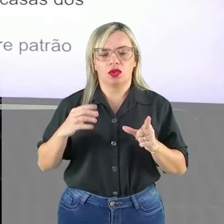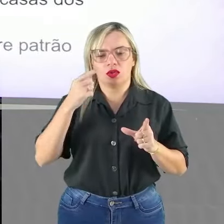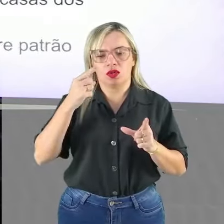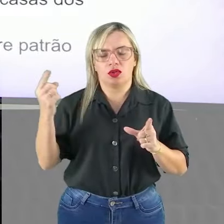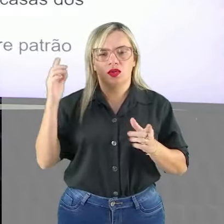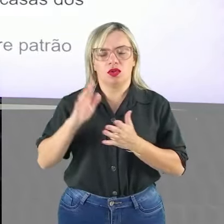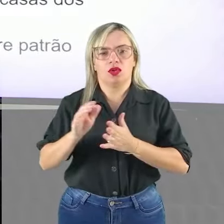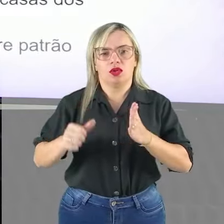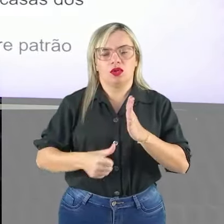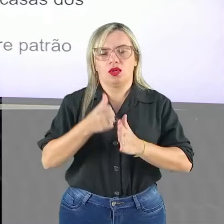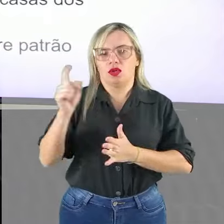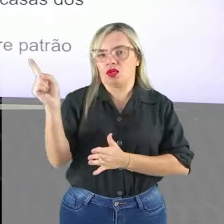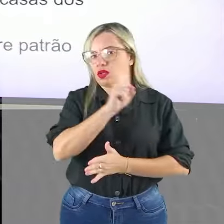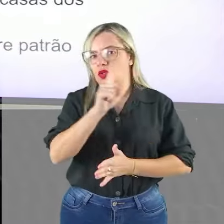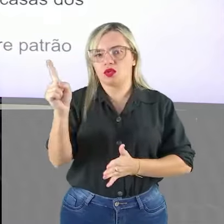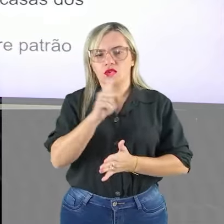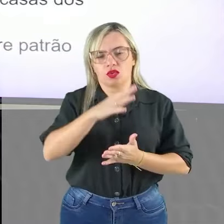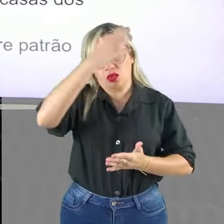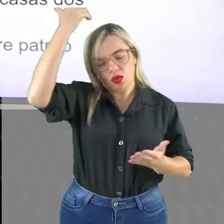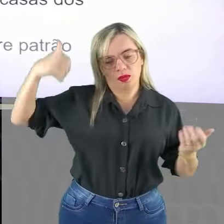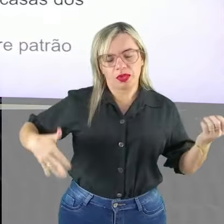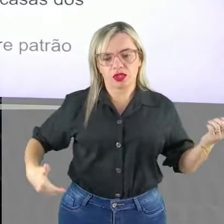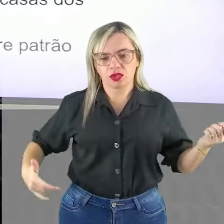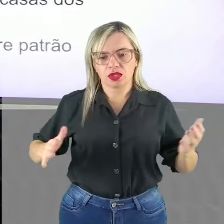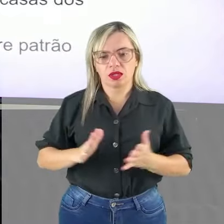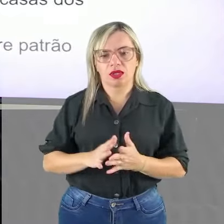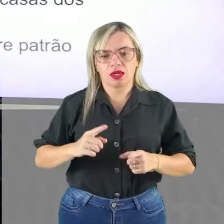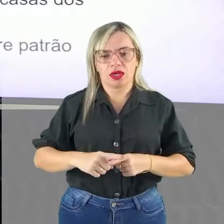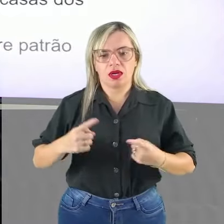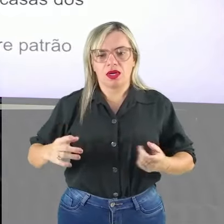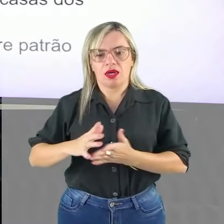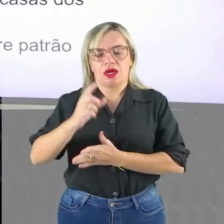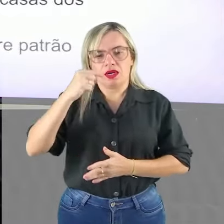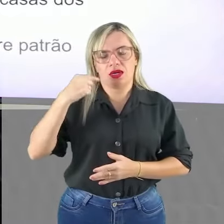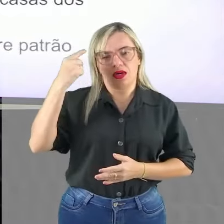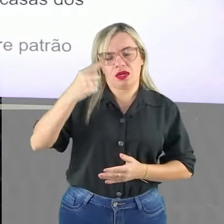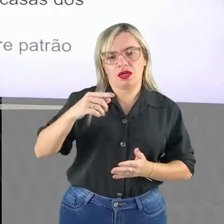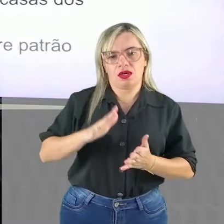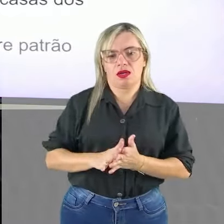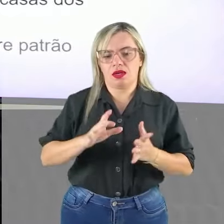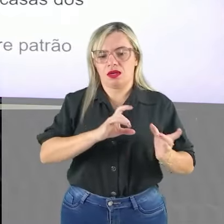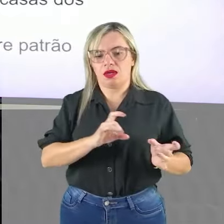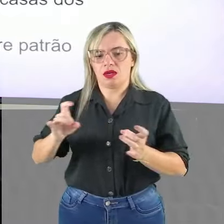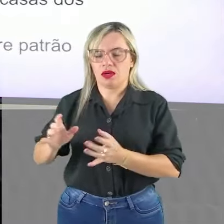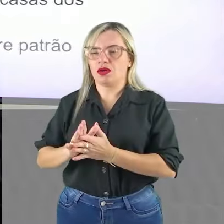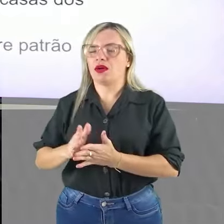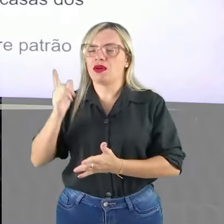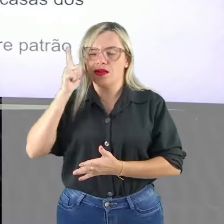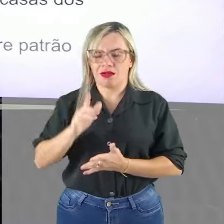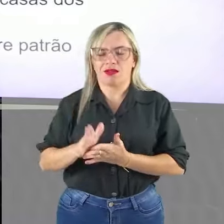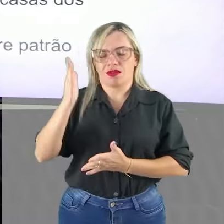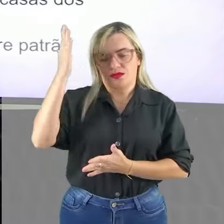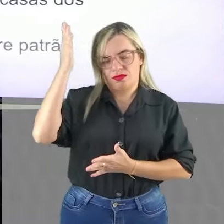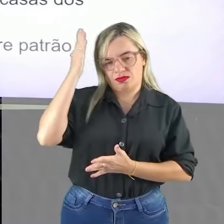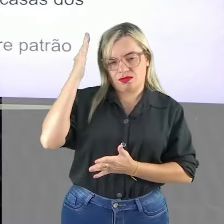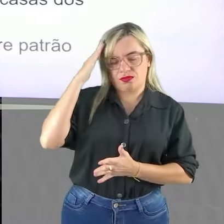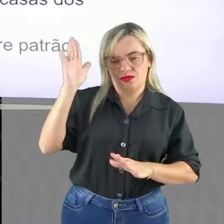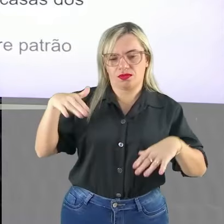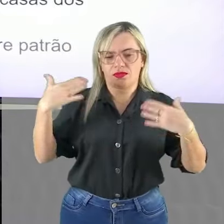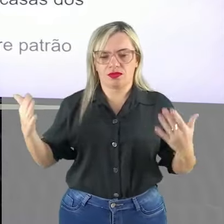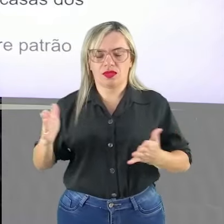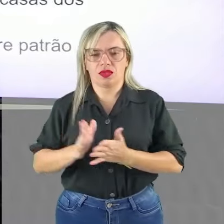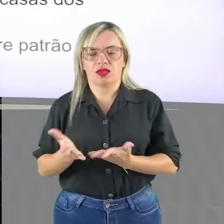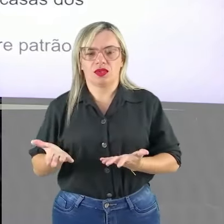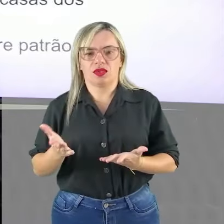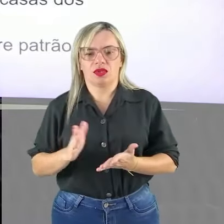primeiro não são mexicanos eles são espanhóis Então essa já tá eliminada conseguiram entender tá Ah o elas Eles foram